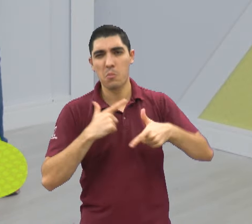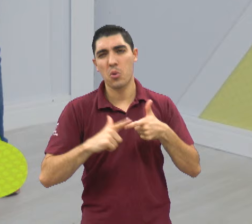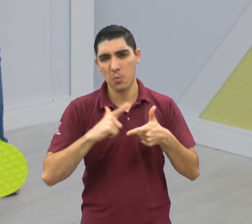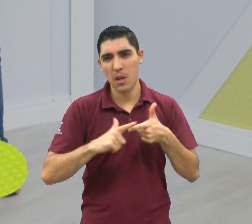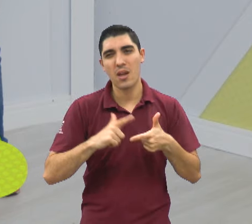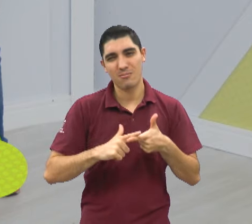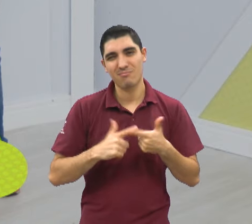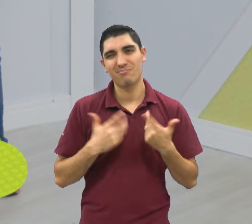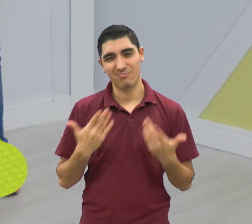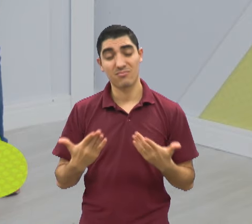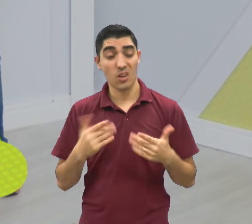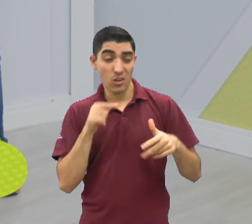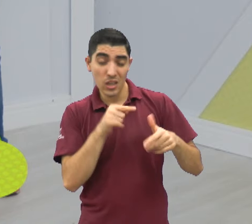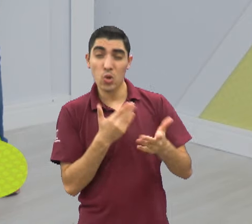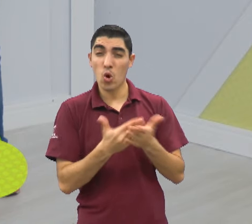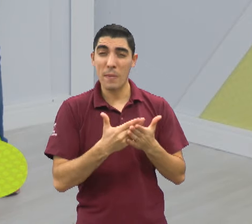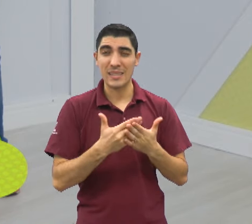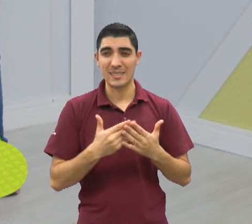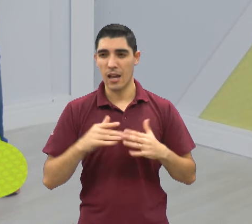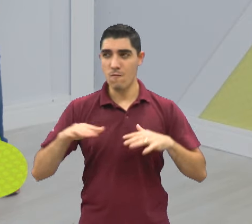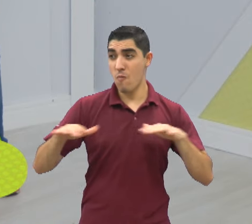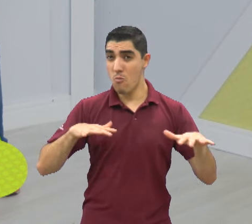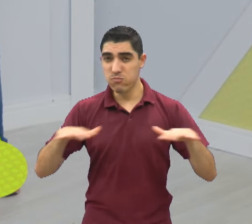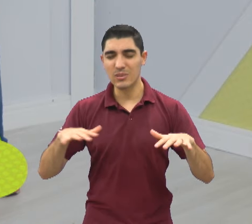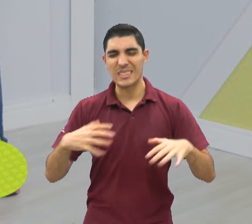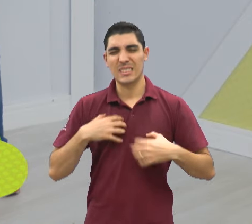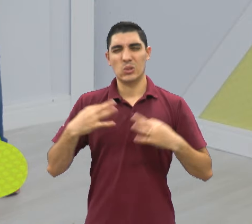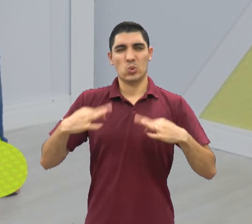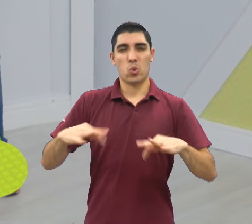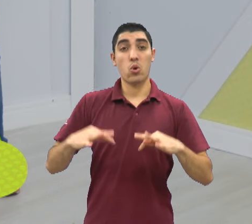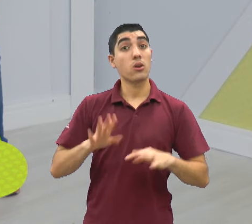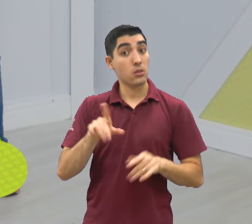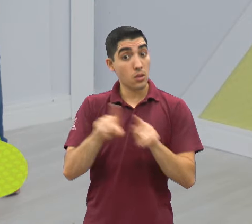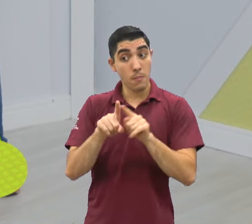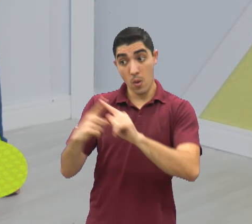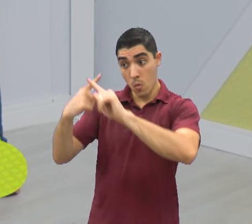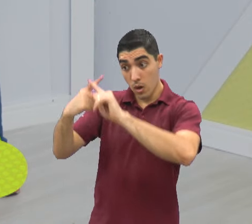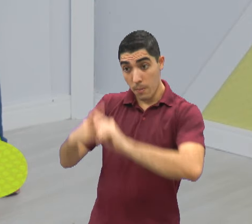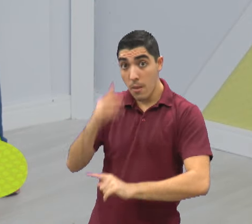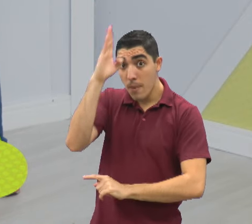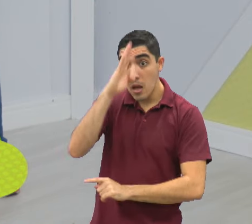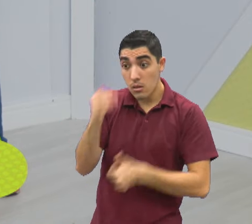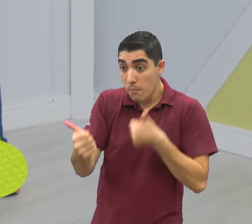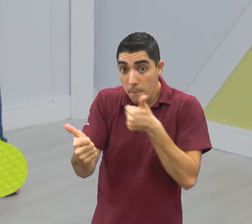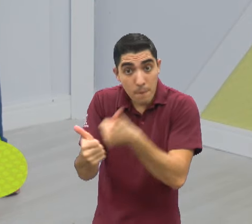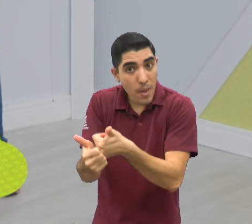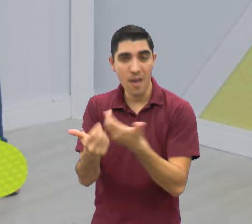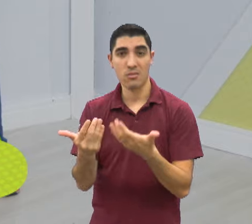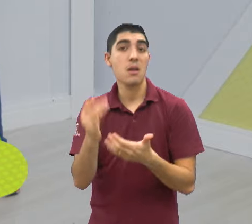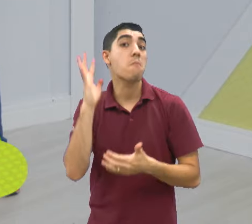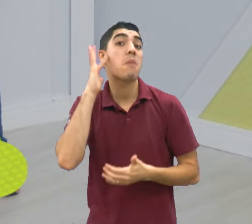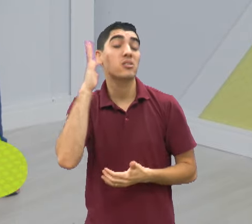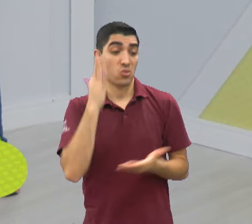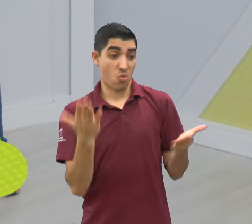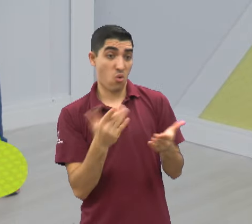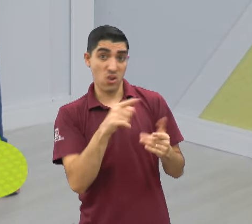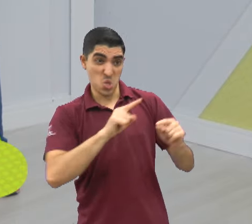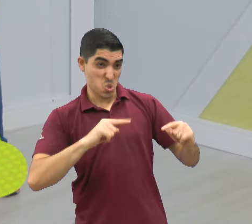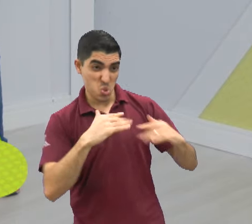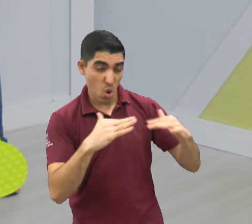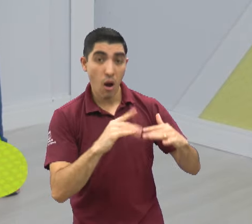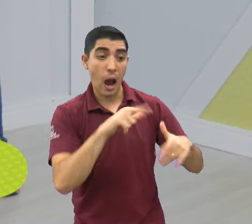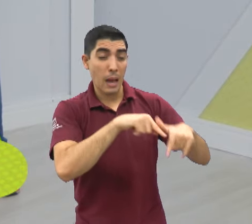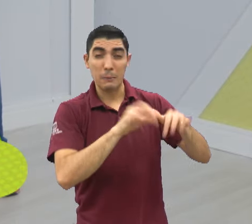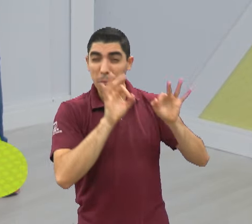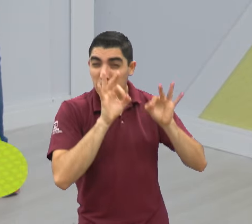limita aí a movimentação dos atletas. E outra, o NBB está para começar, daqui a pouco o cara joga aí no esforço, aí estoura de vez e